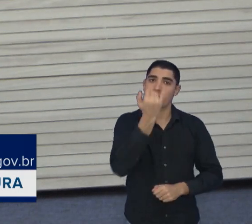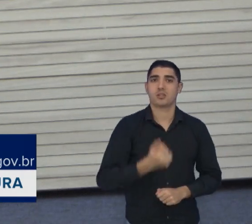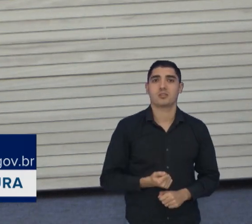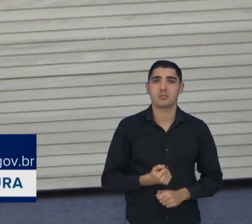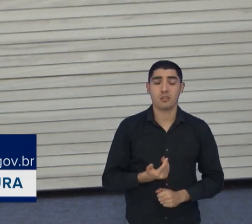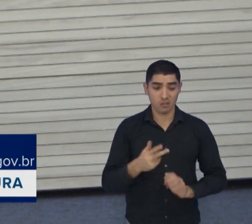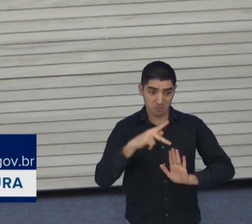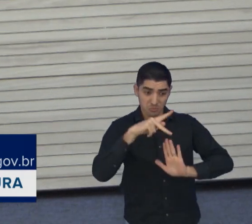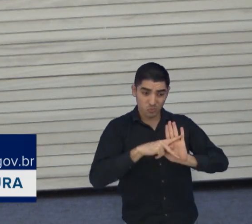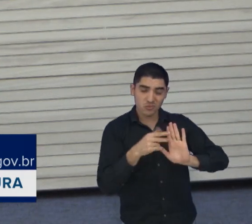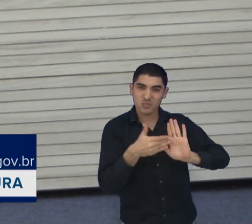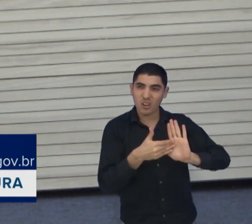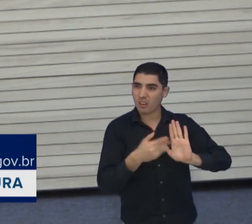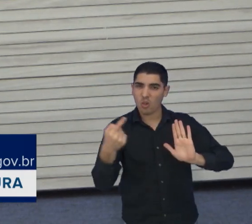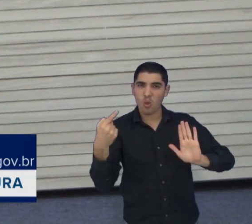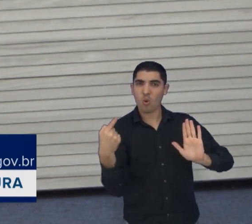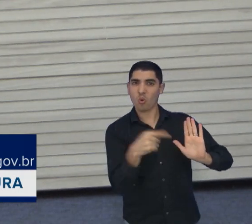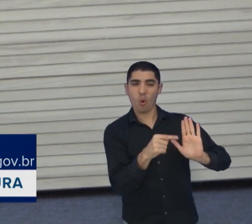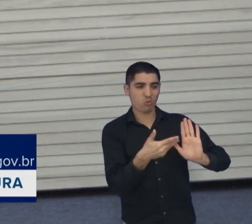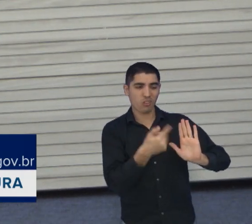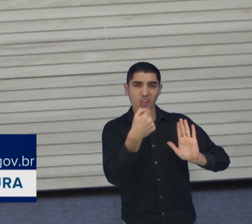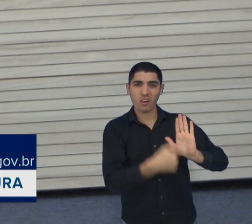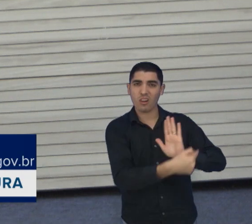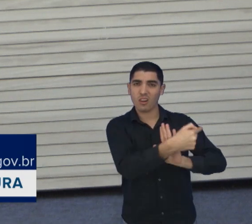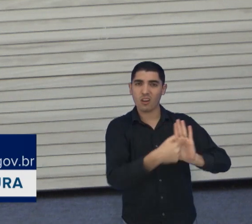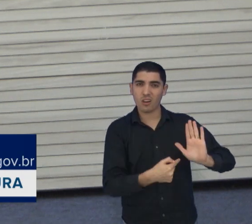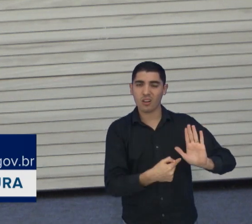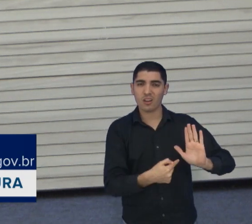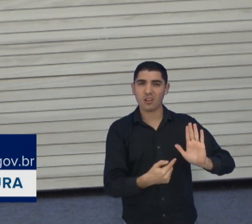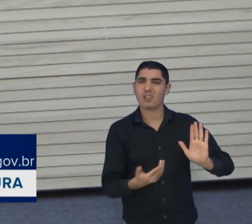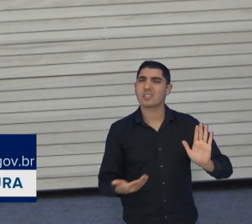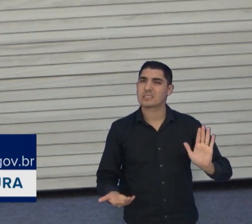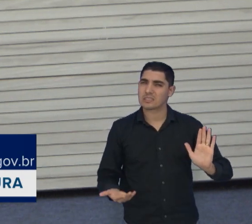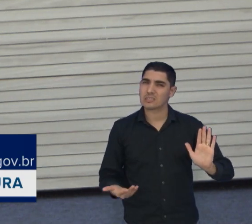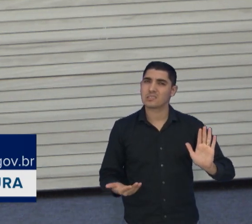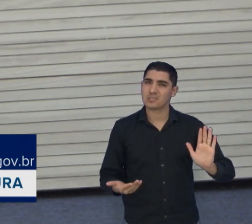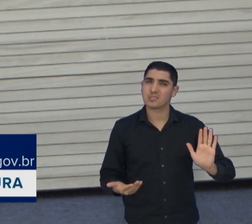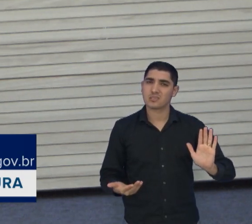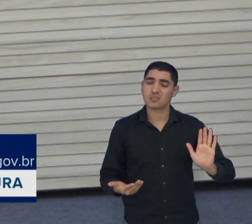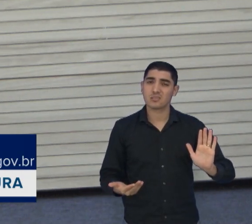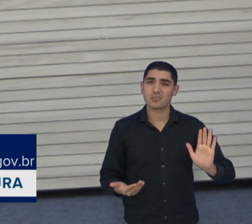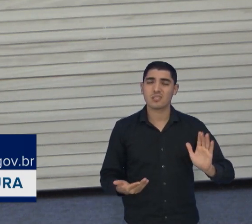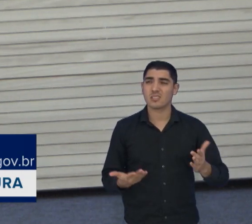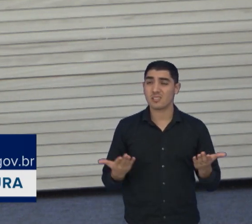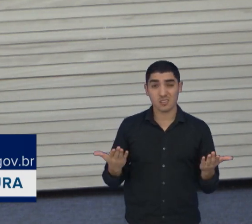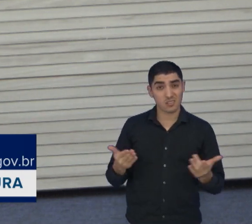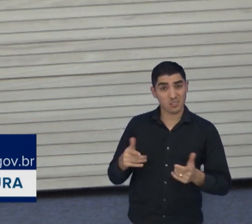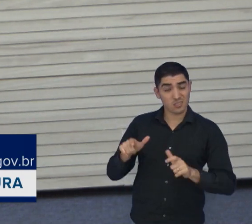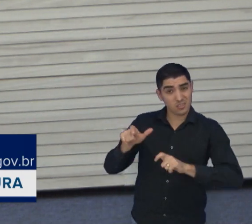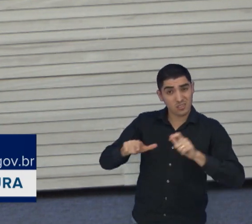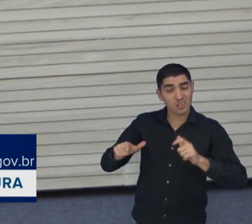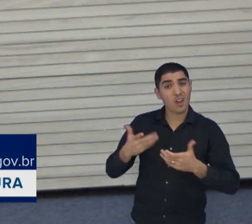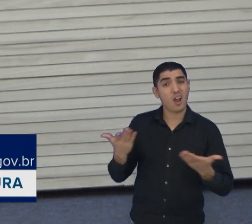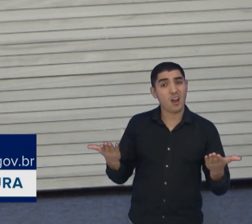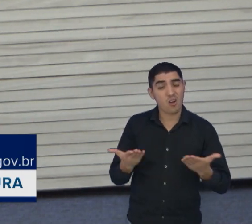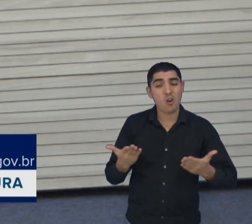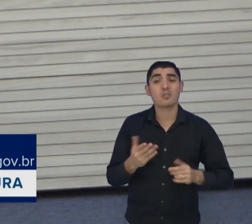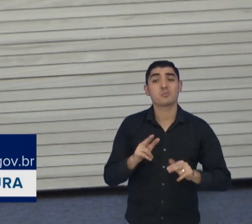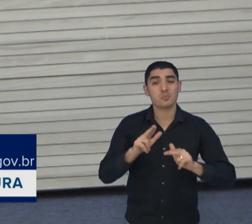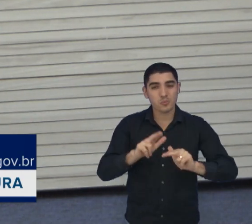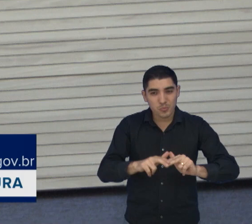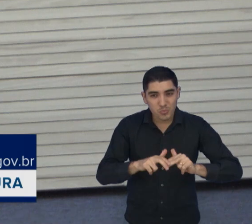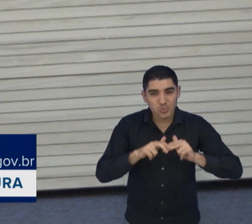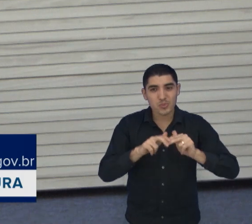projeto, né, assumindo um desgaste desnecessário, porque esse desgaste quem tem